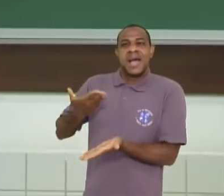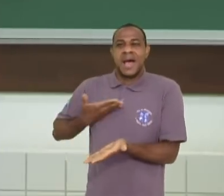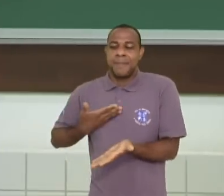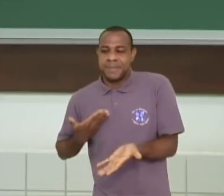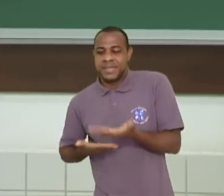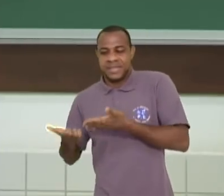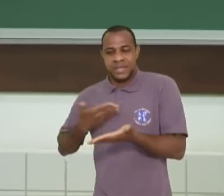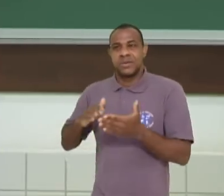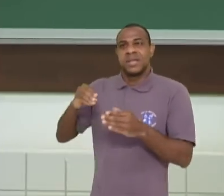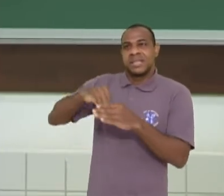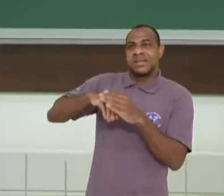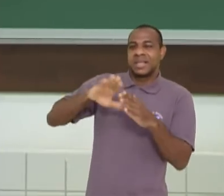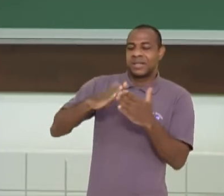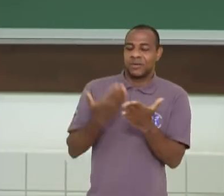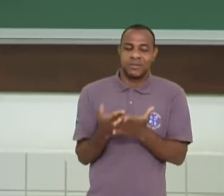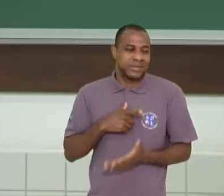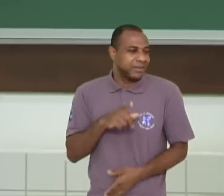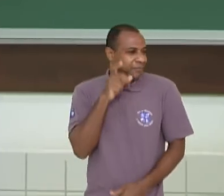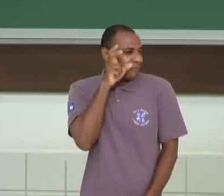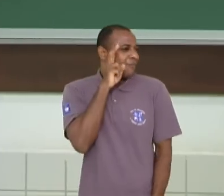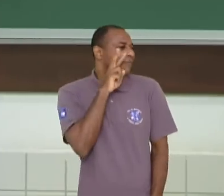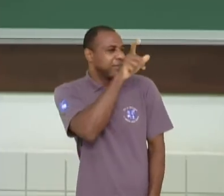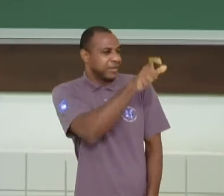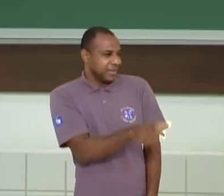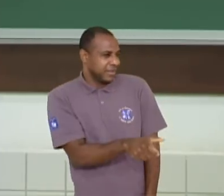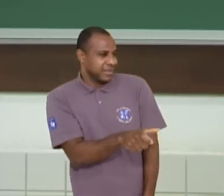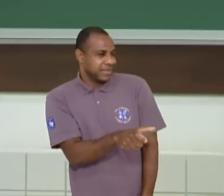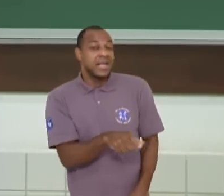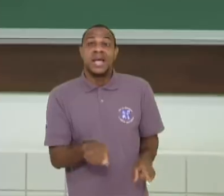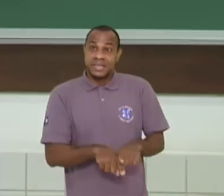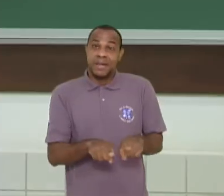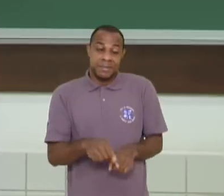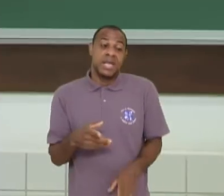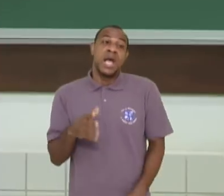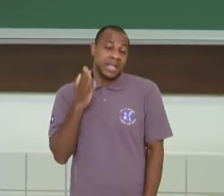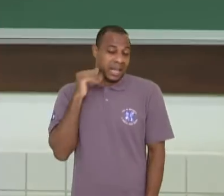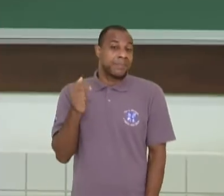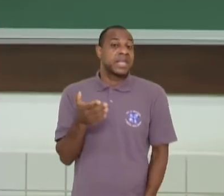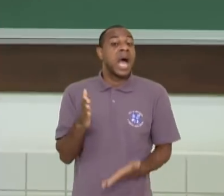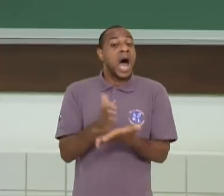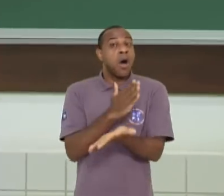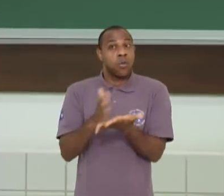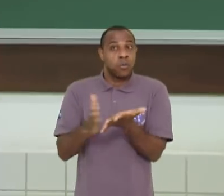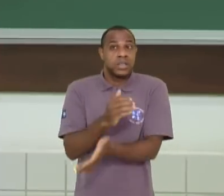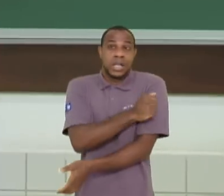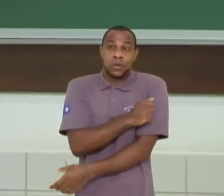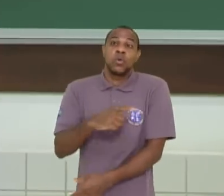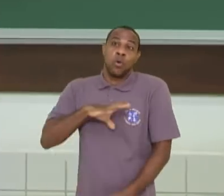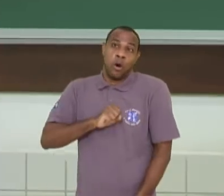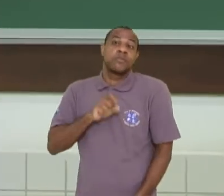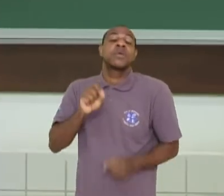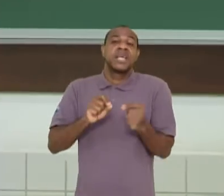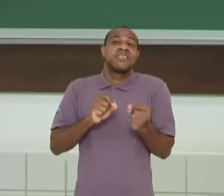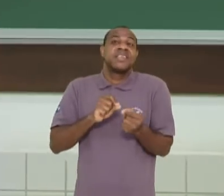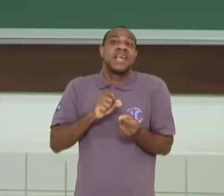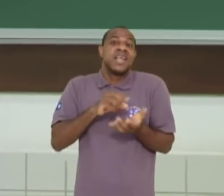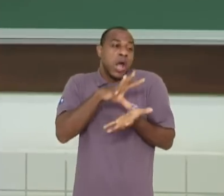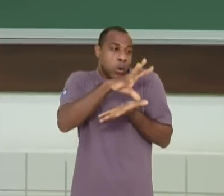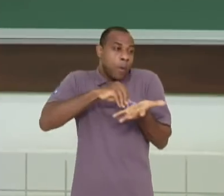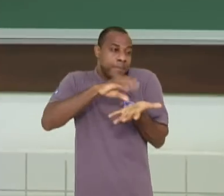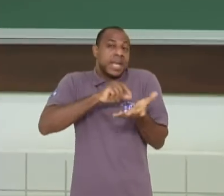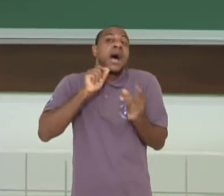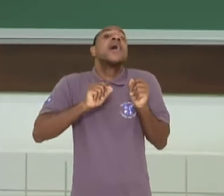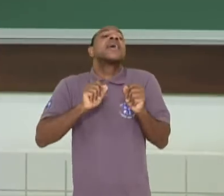acabou imitando. Eu sei que muitos de vocês gostam de imitar professores também, né? Nós sabemos, né, que nesse universo ali muitos